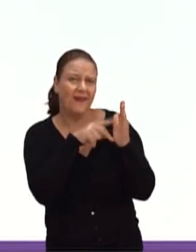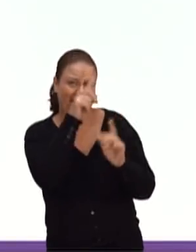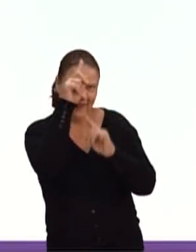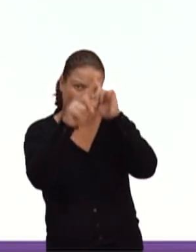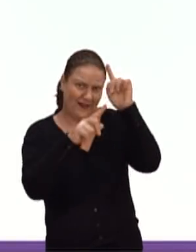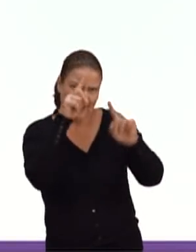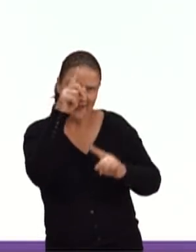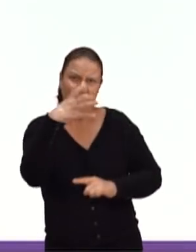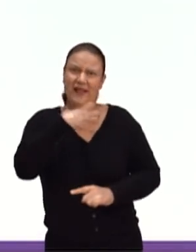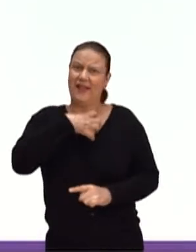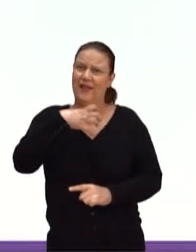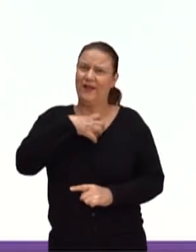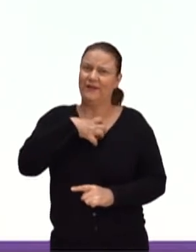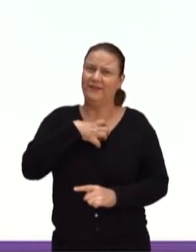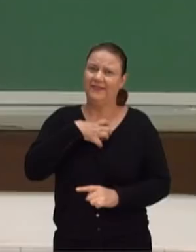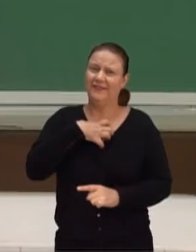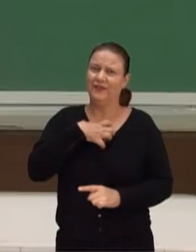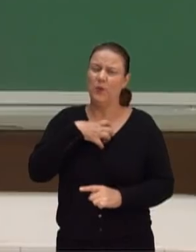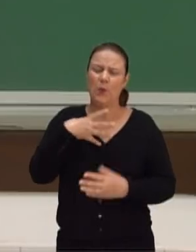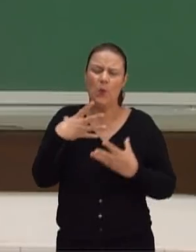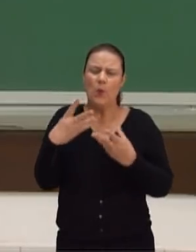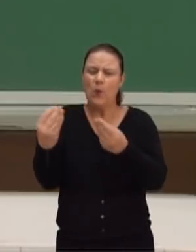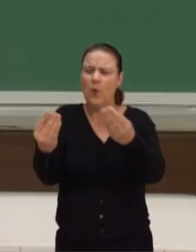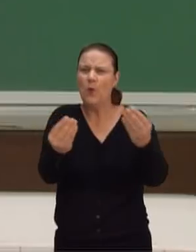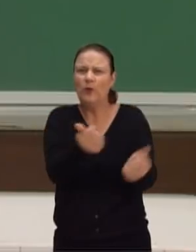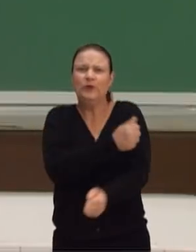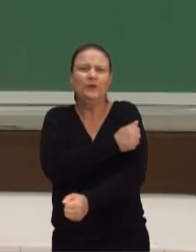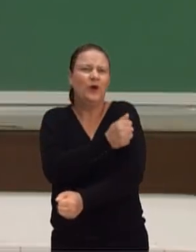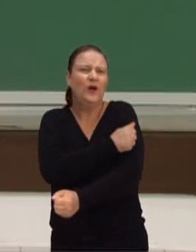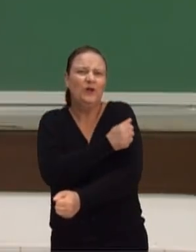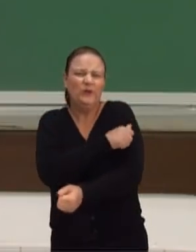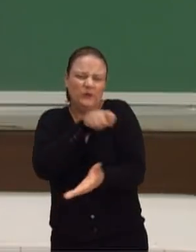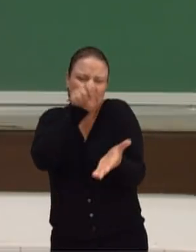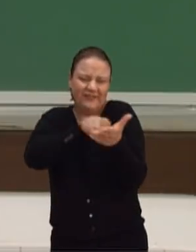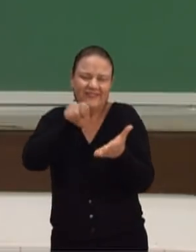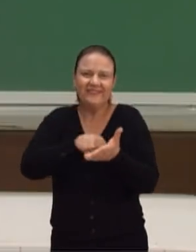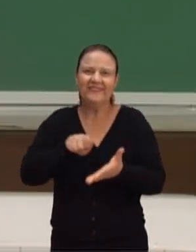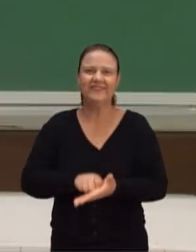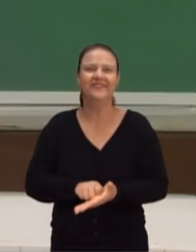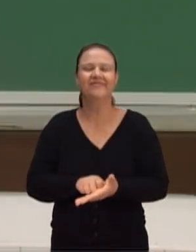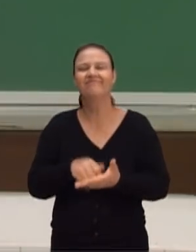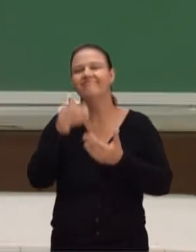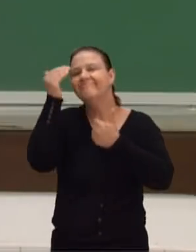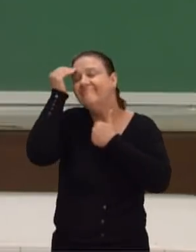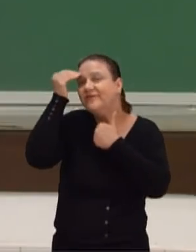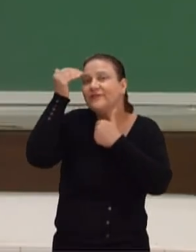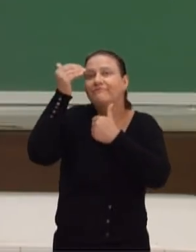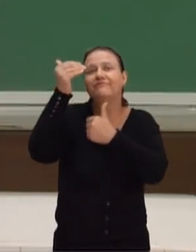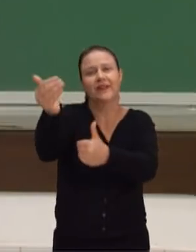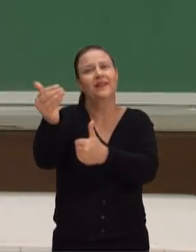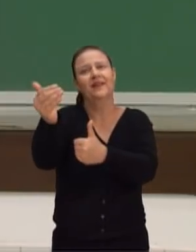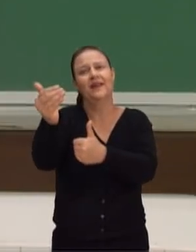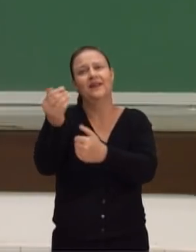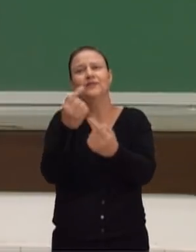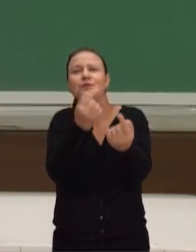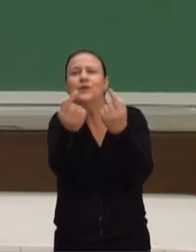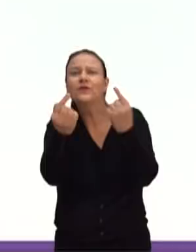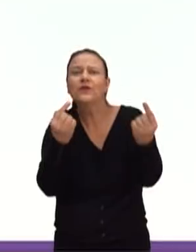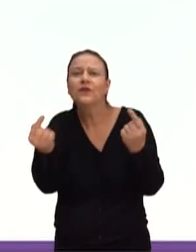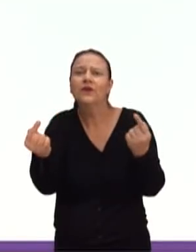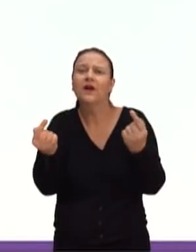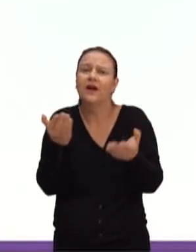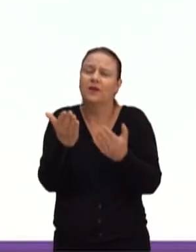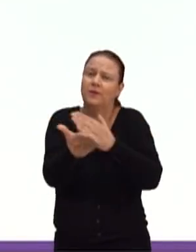uma geração de escritores mirins. Legal. Muito obrigada por ajudarem a fazer as aulas 10 e